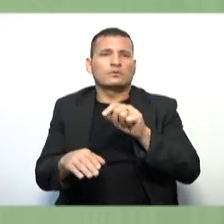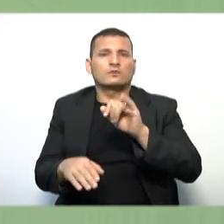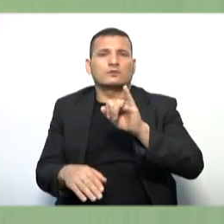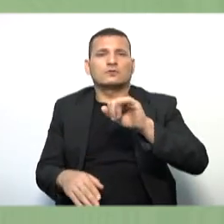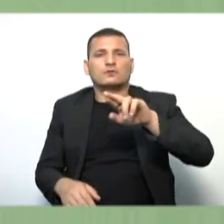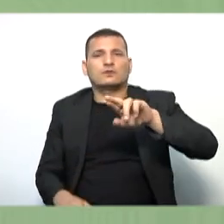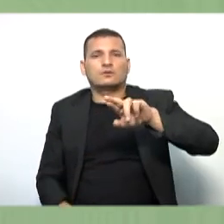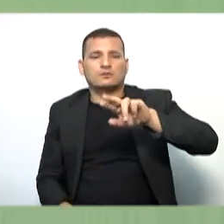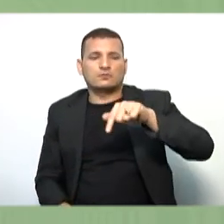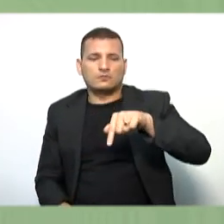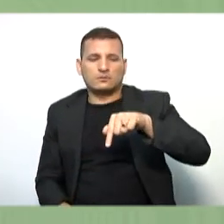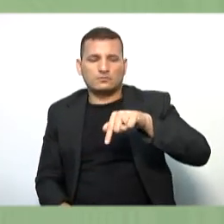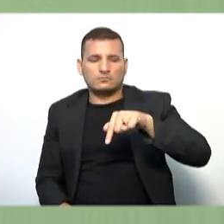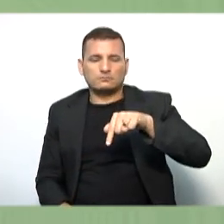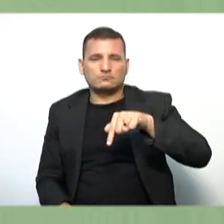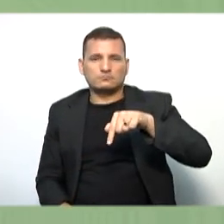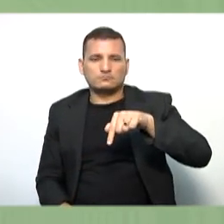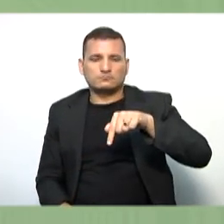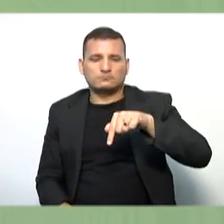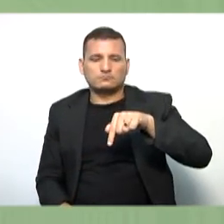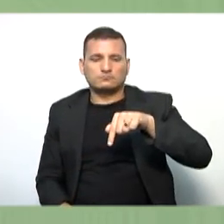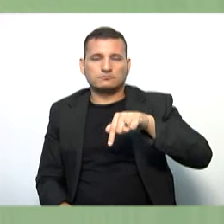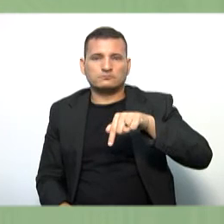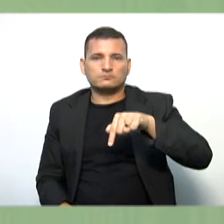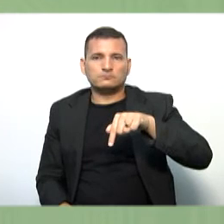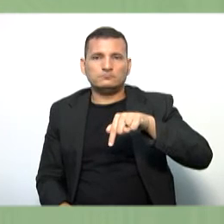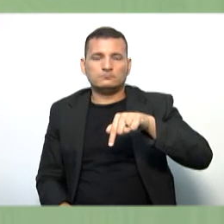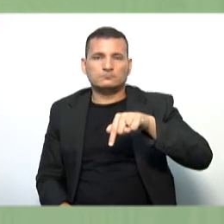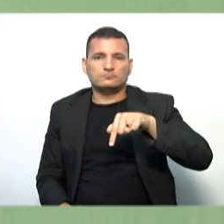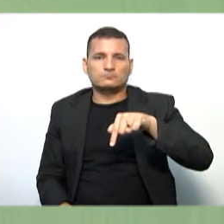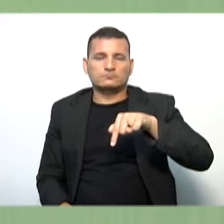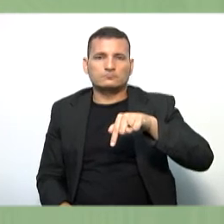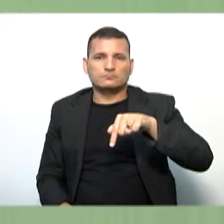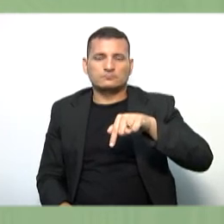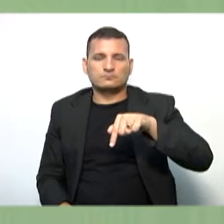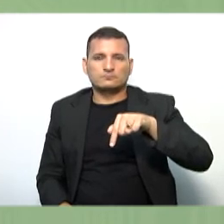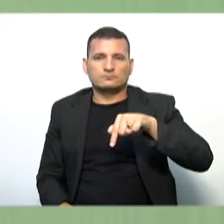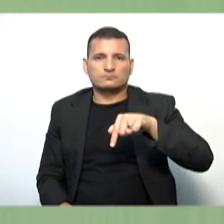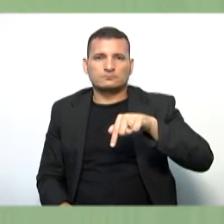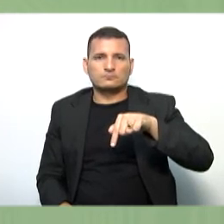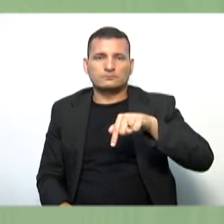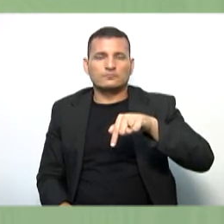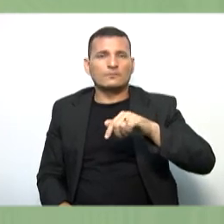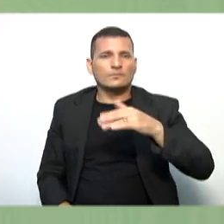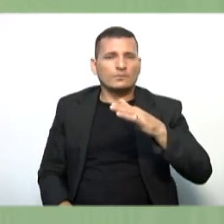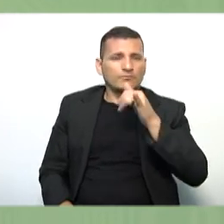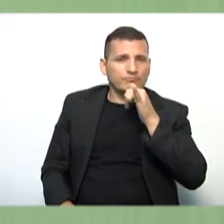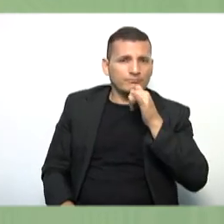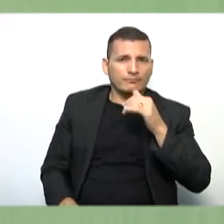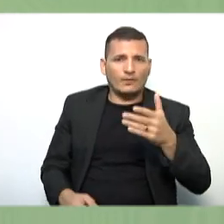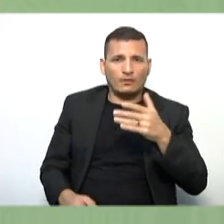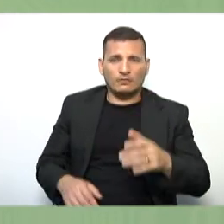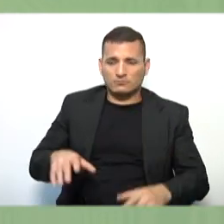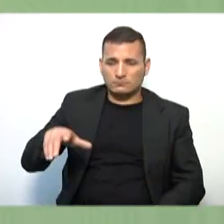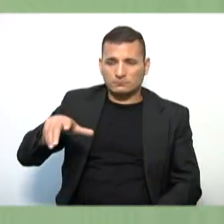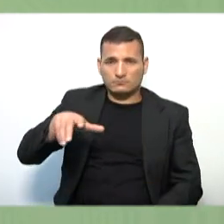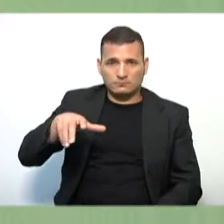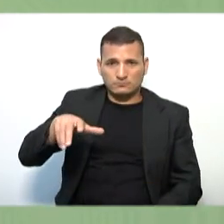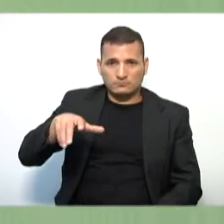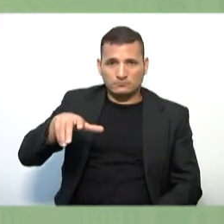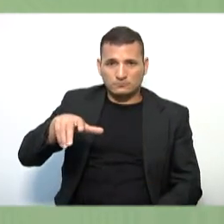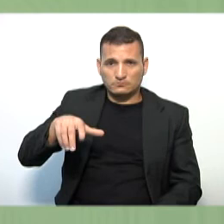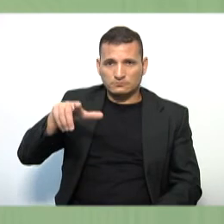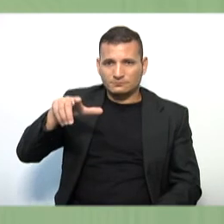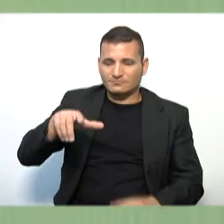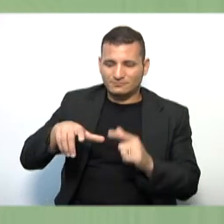IRQ, Interrupt Request. Então, imagine assim, a gente quer dar um clique de mouse. Se a